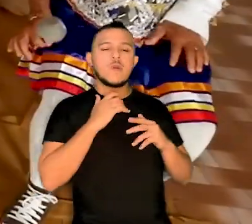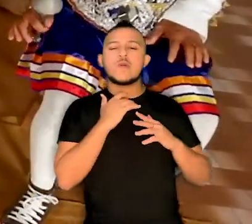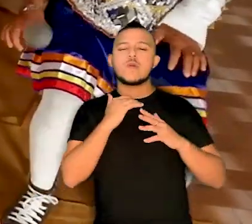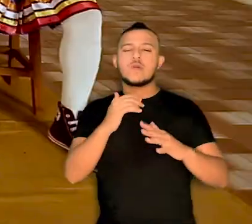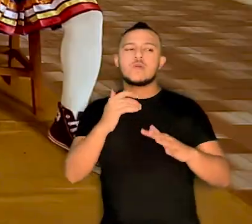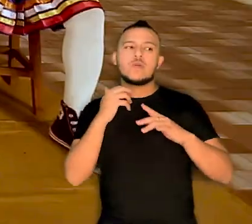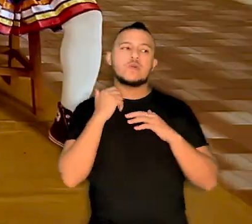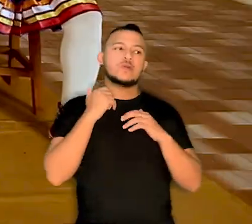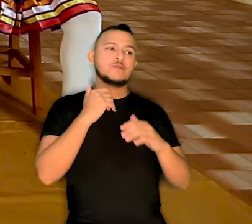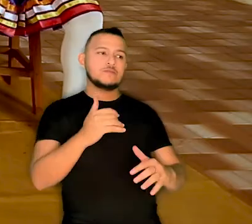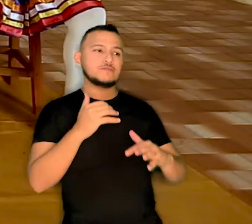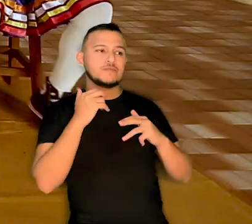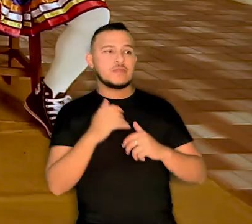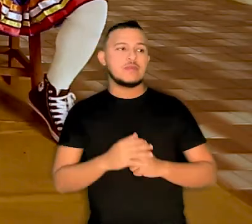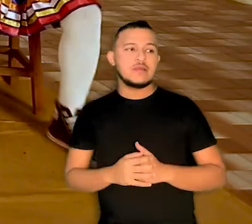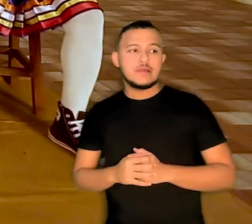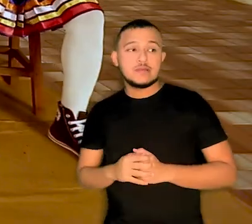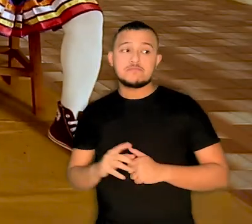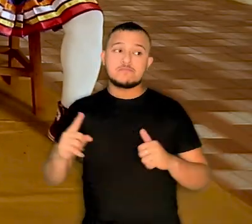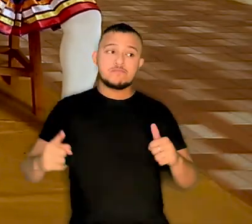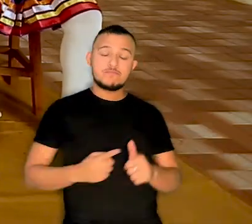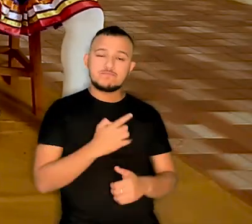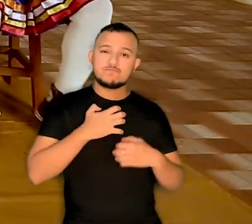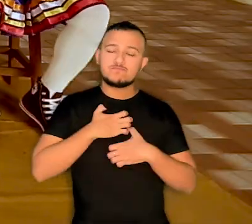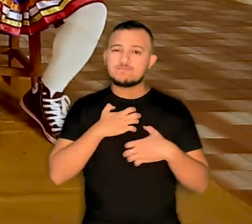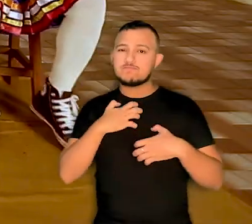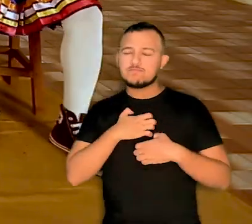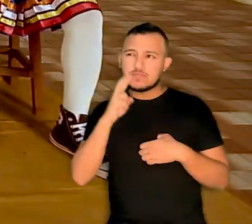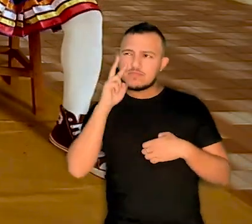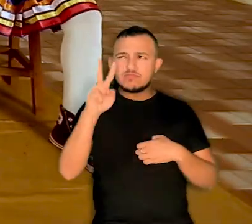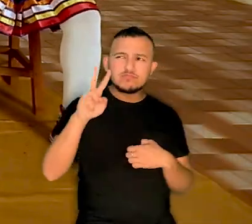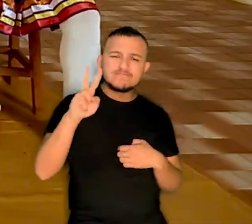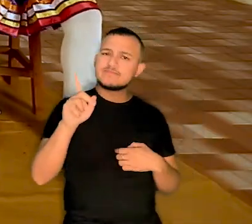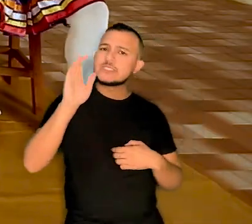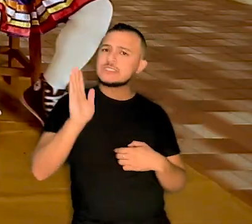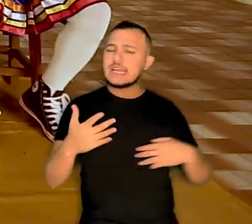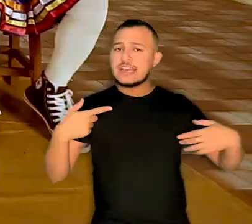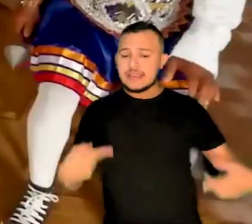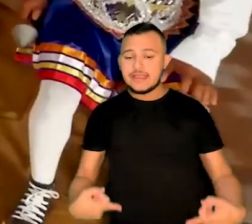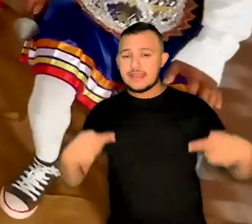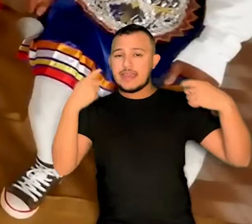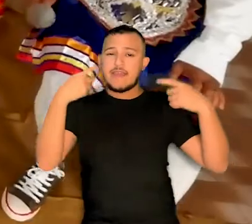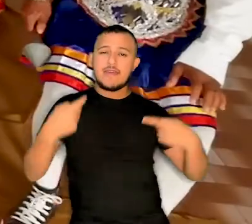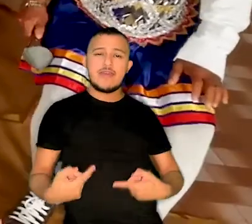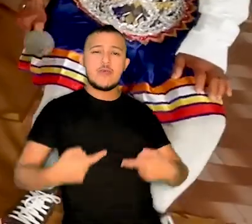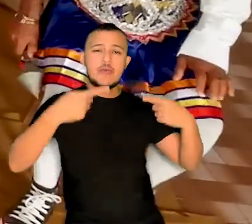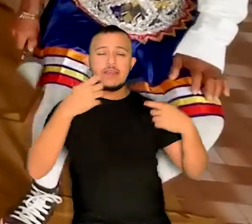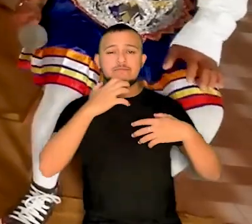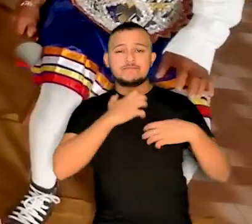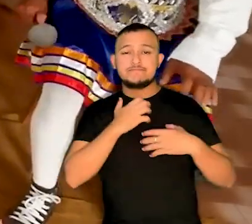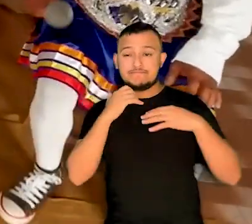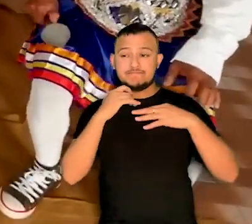Roupa, caça, bomba boa. Primeiramente ouviu o sinal da guerra. Toca a corneta,